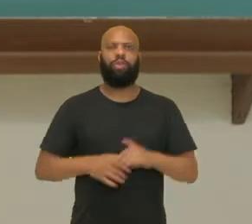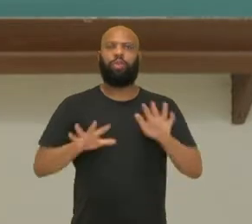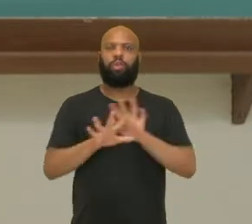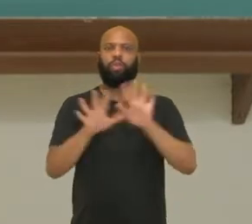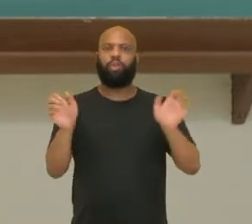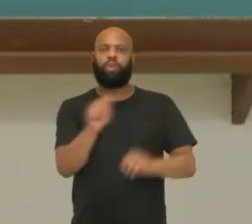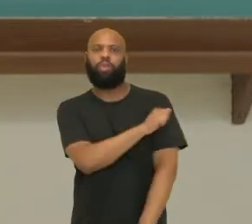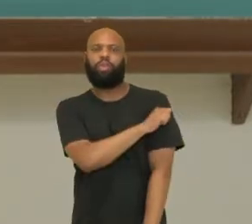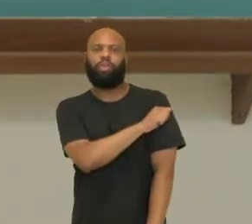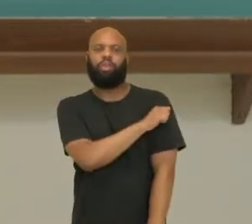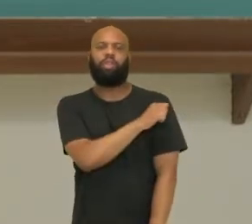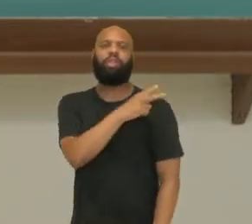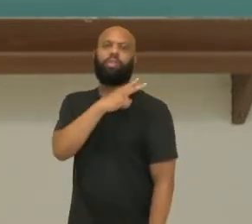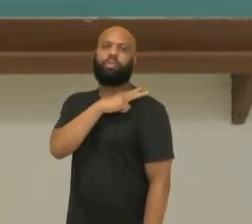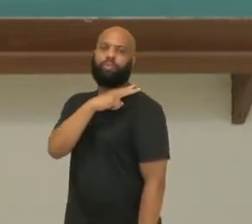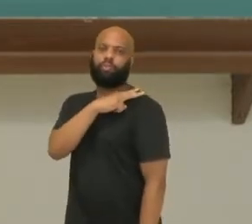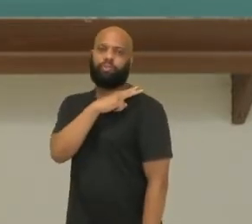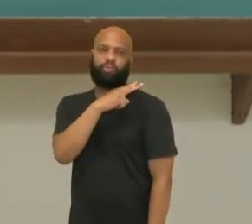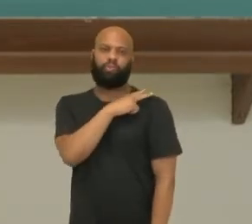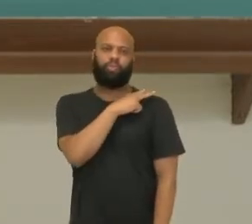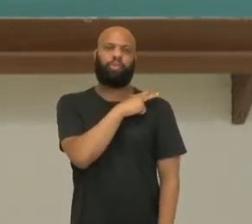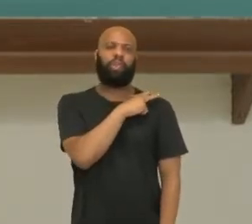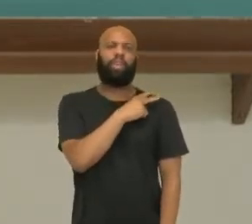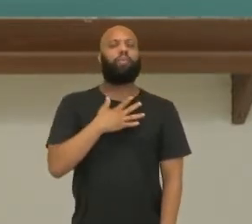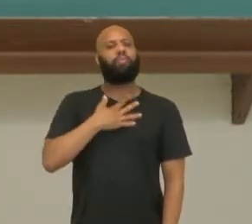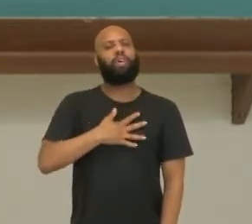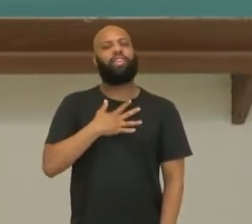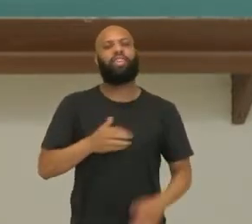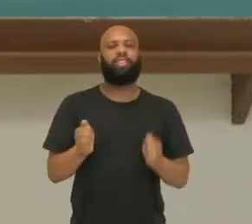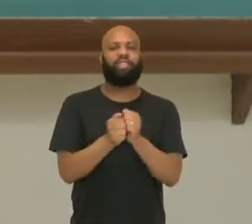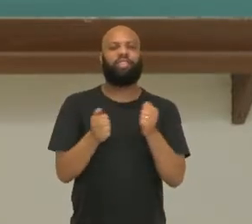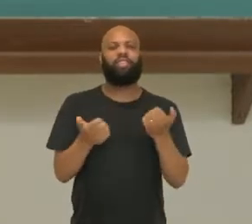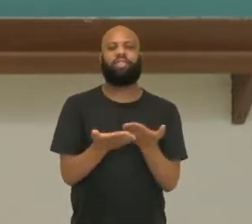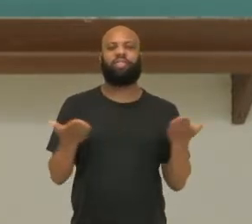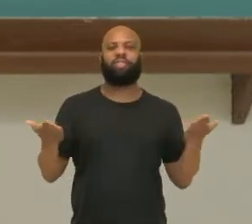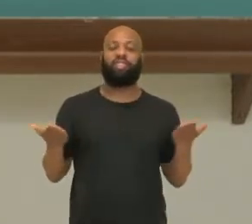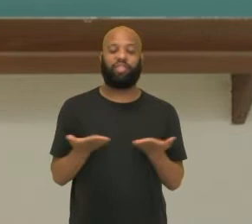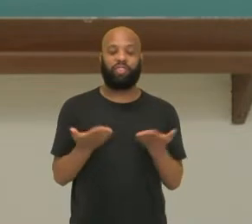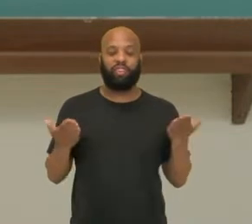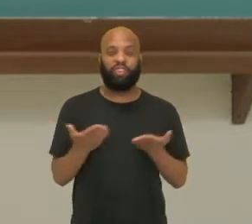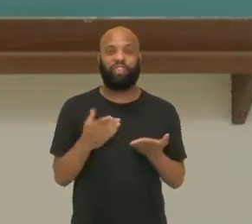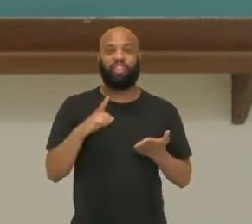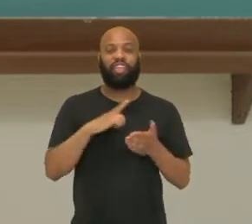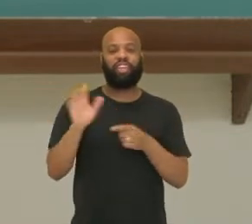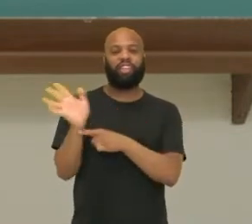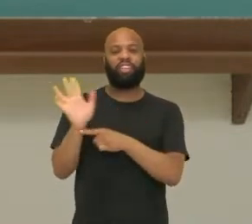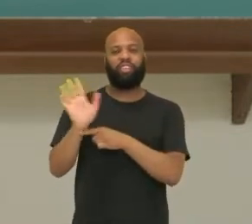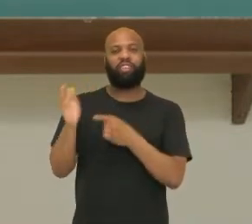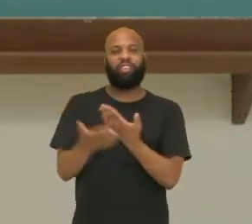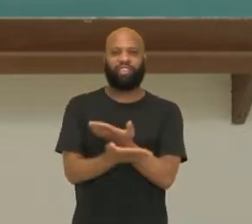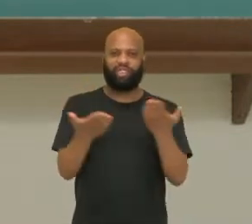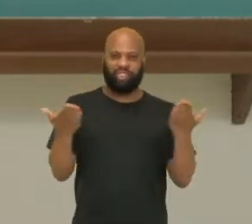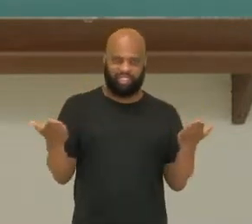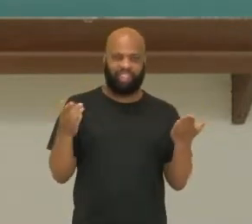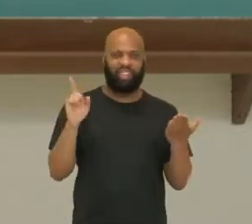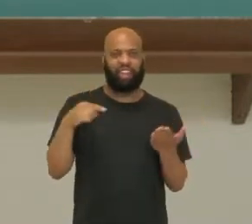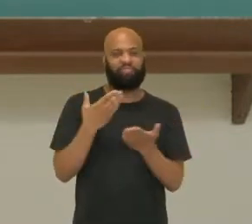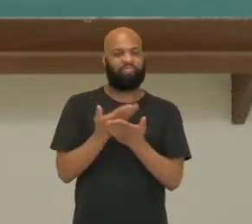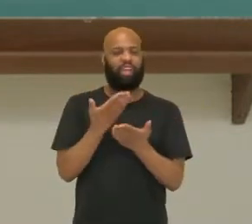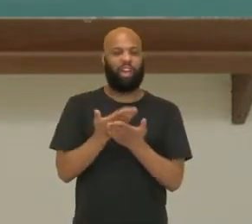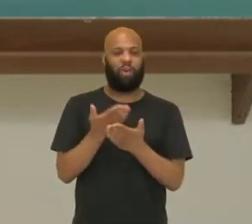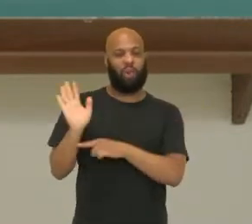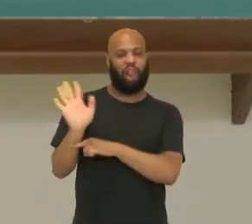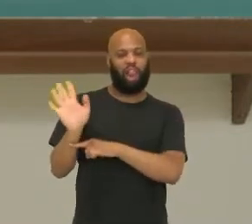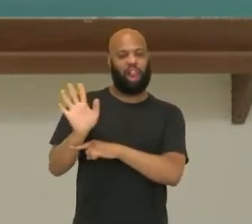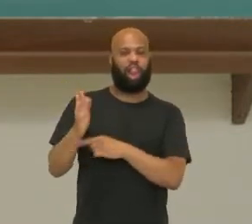Olá, estudantes da segunda série. Que prazer imenso trazer aqui mais um vídeo para você, mais uma videoaula,